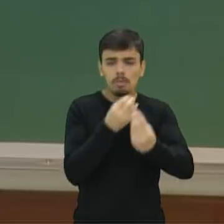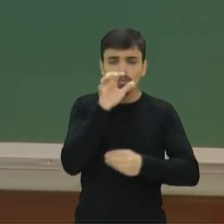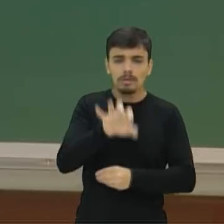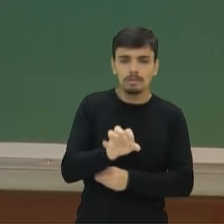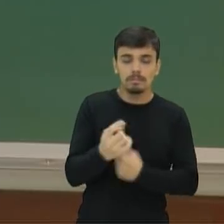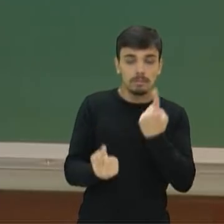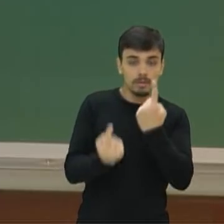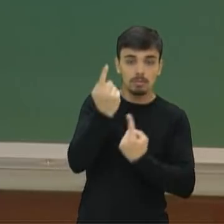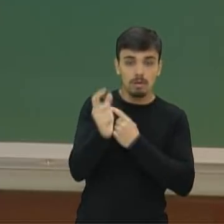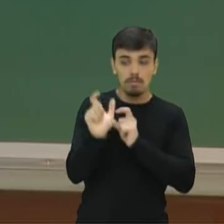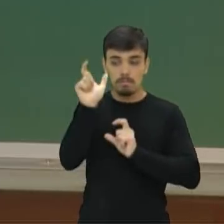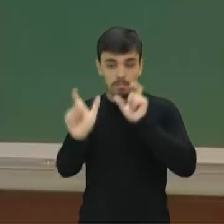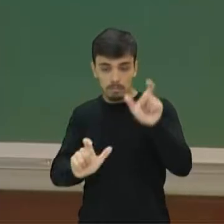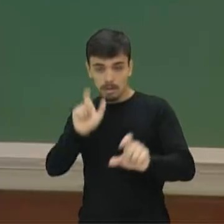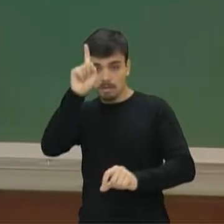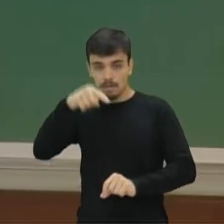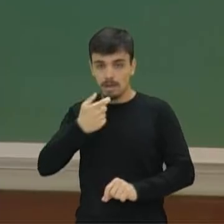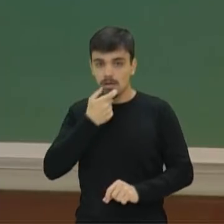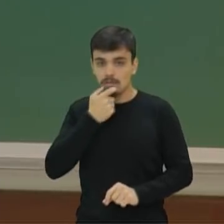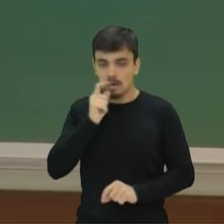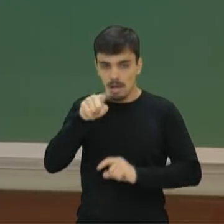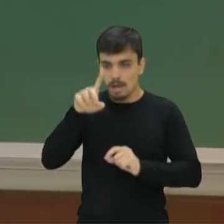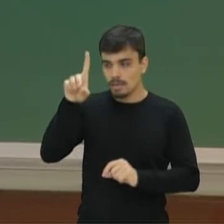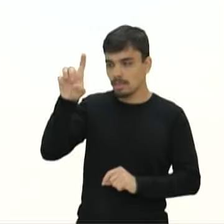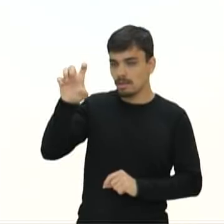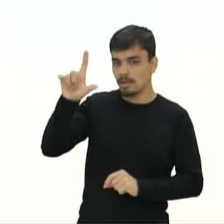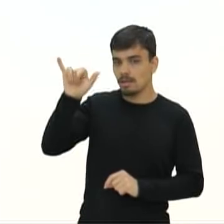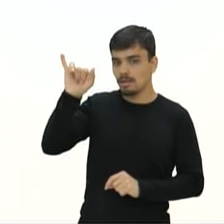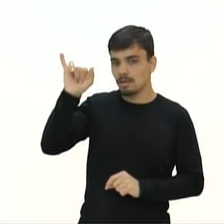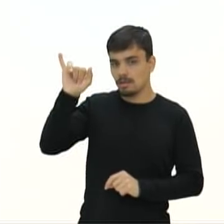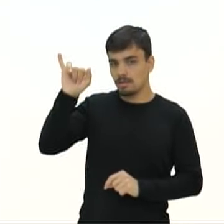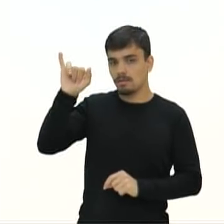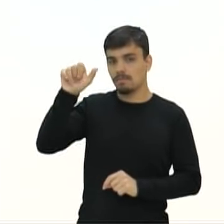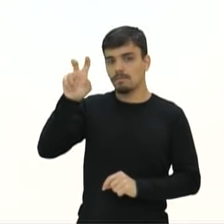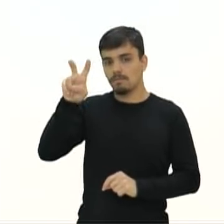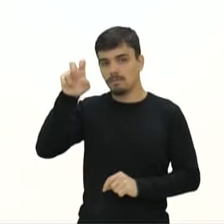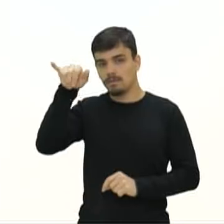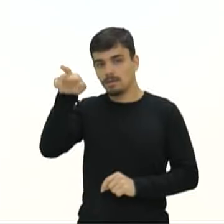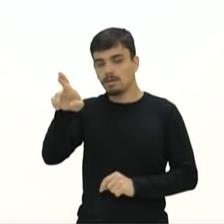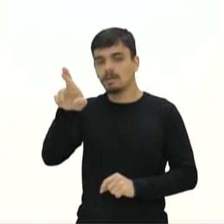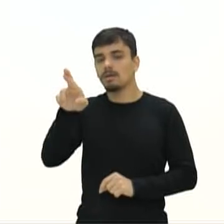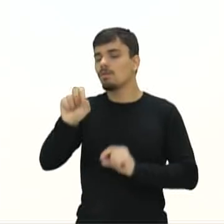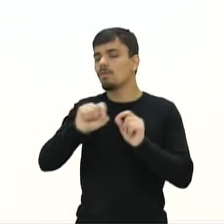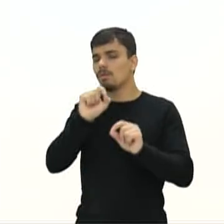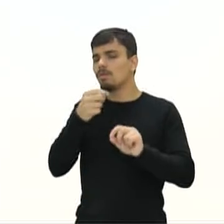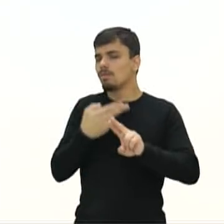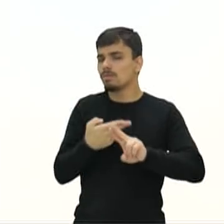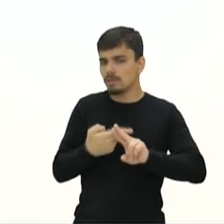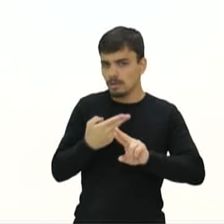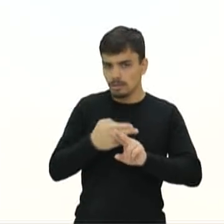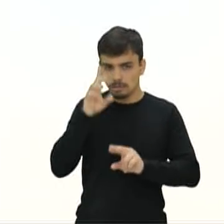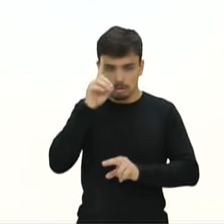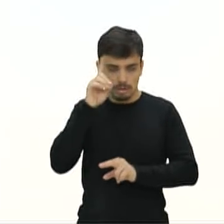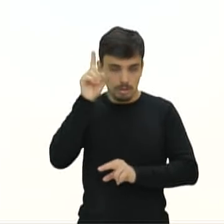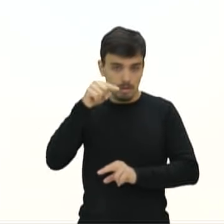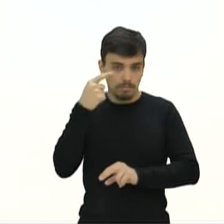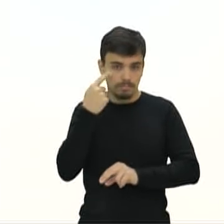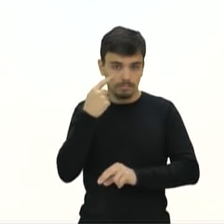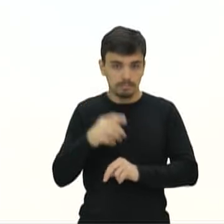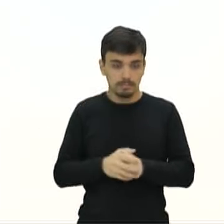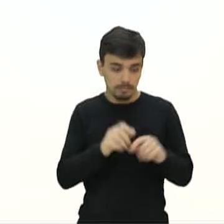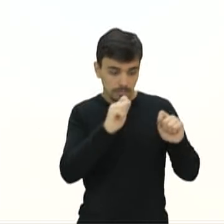das palavras, então, é estrangeira? O delivery. E a gente utiliza no cotidiano? Sim. Então, olha aqui o jogo de palavras.